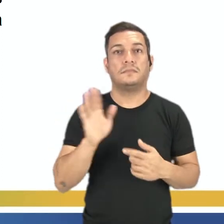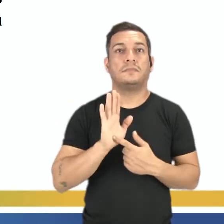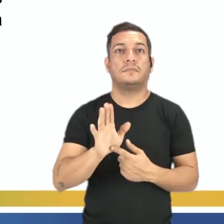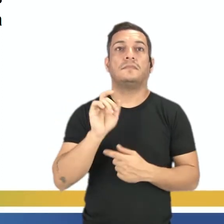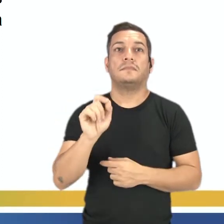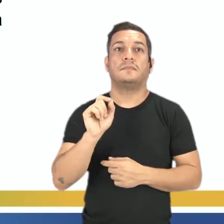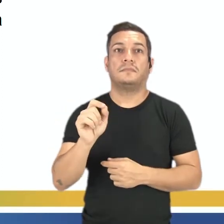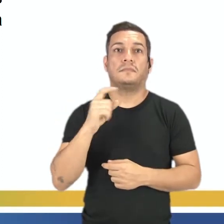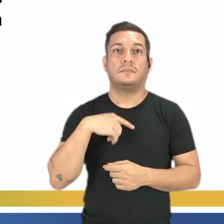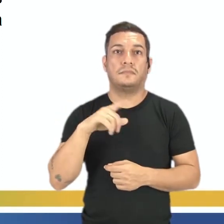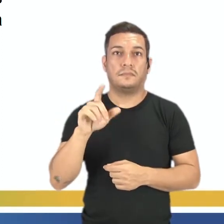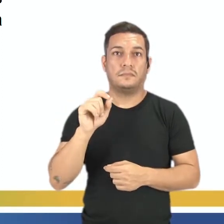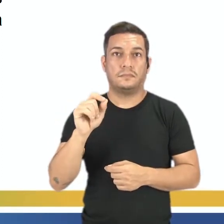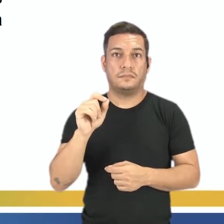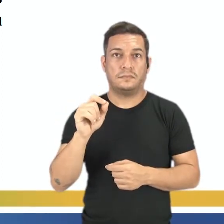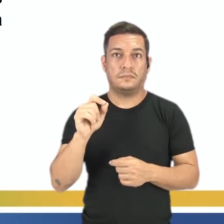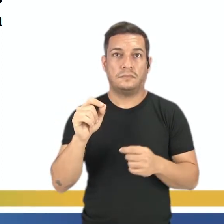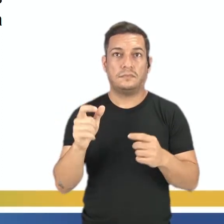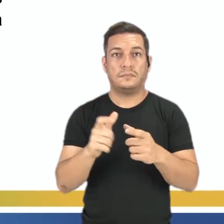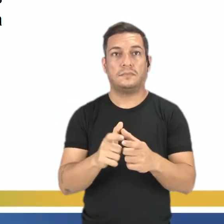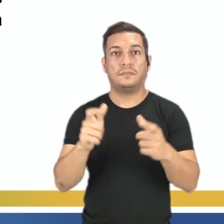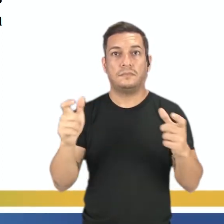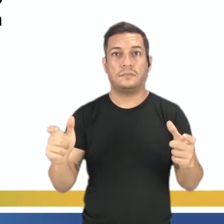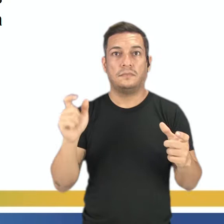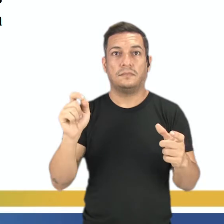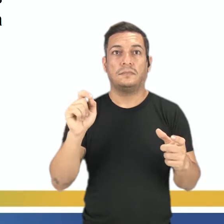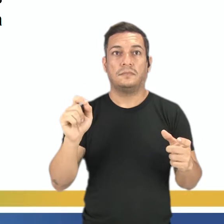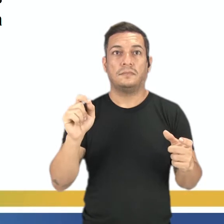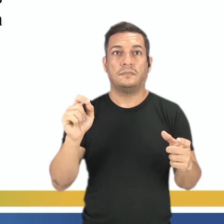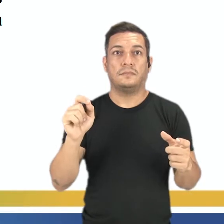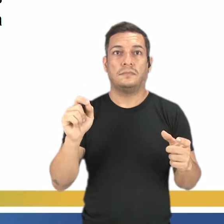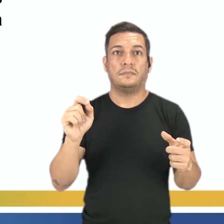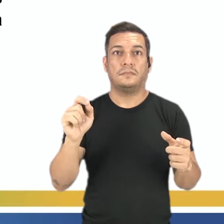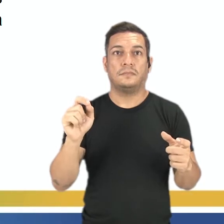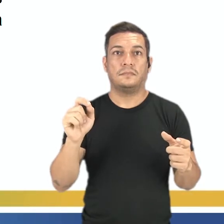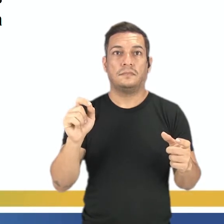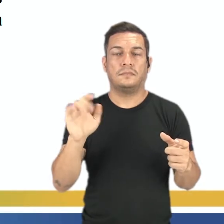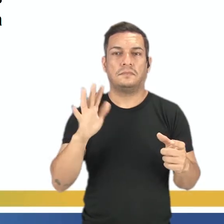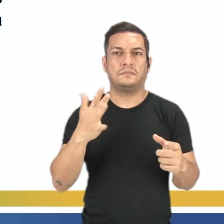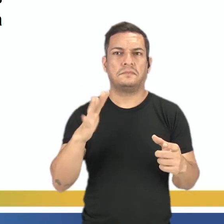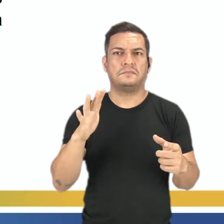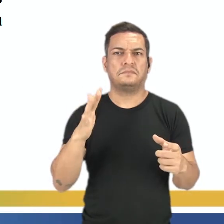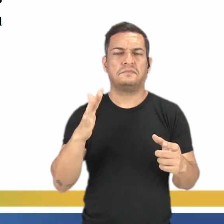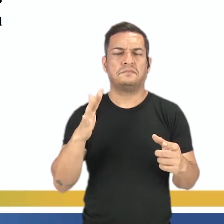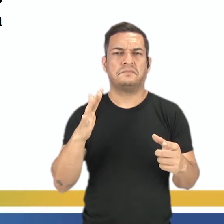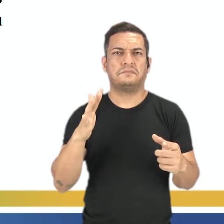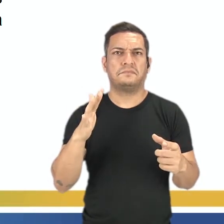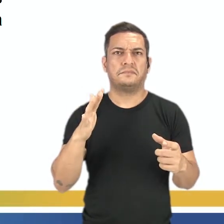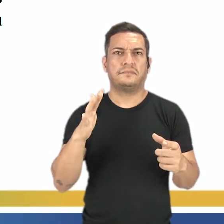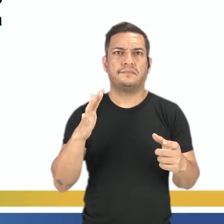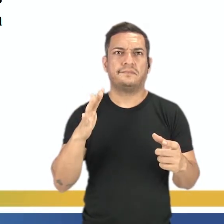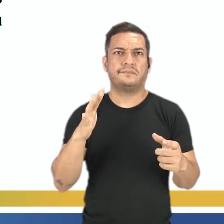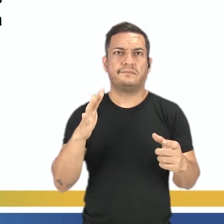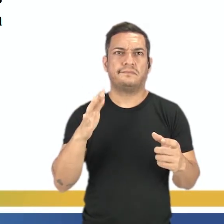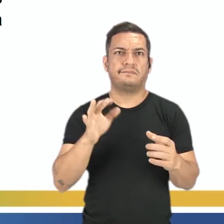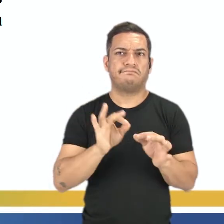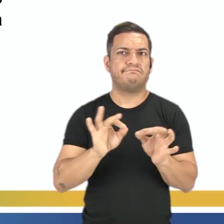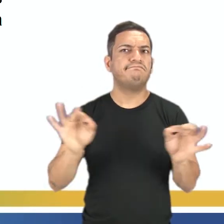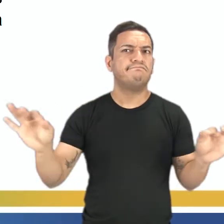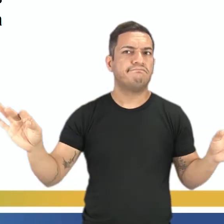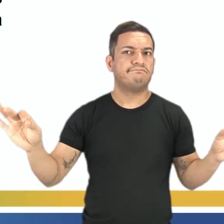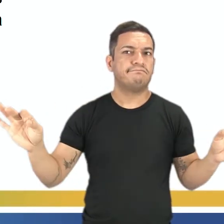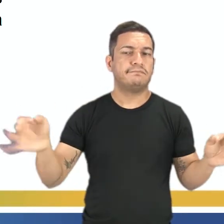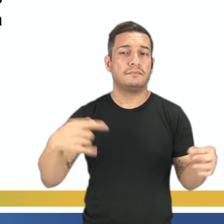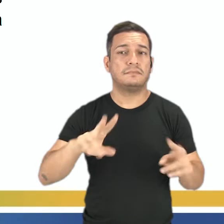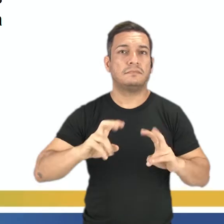que o tamanho de território em disputa, ele aumentou gradativamente, né? Aumentou de uma maneira assim bem extraordinária, né? Que você